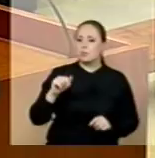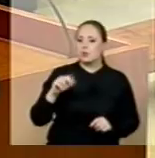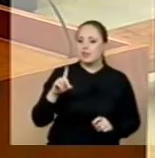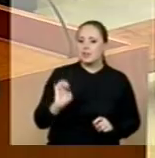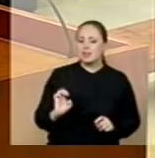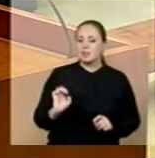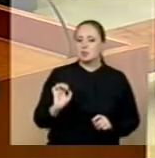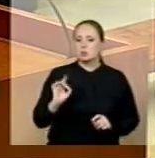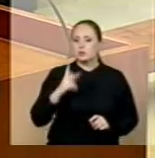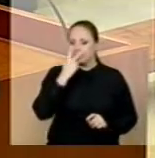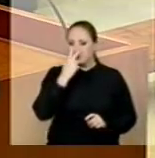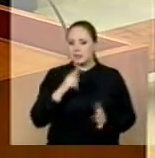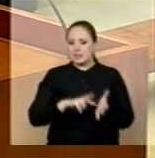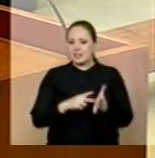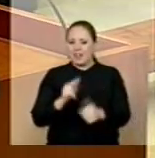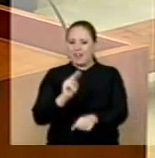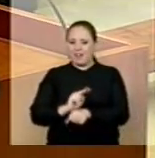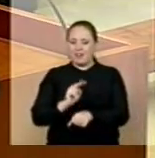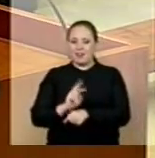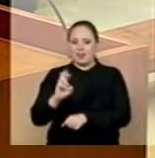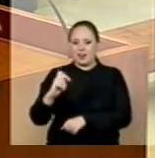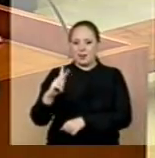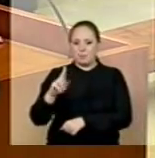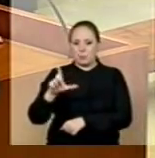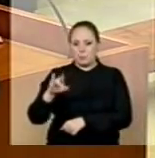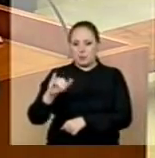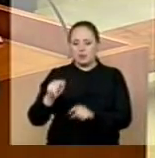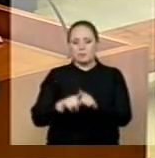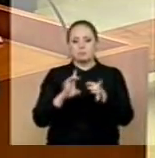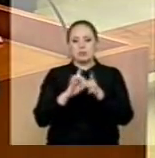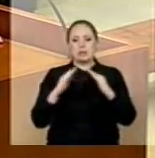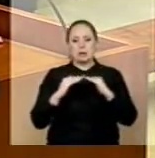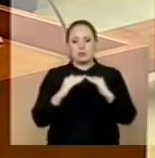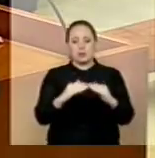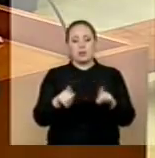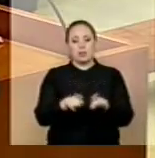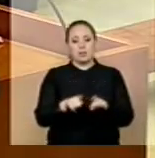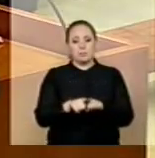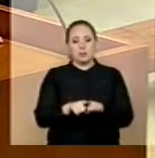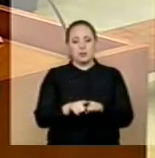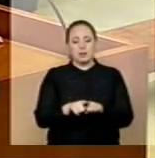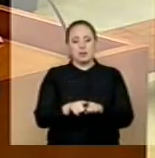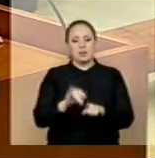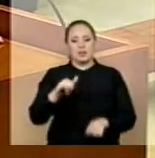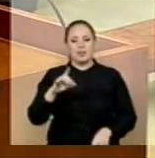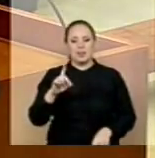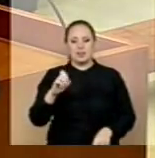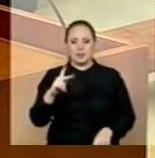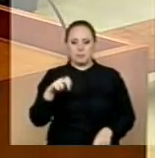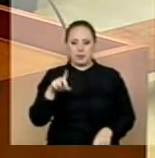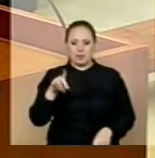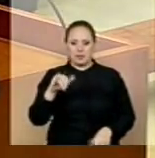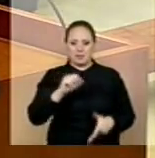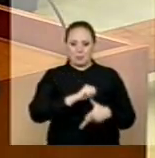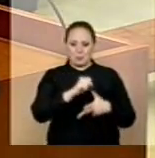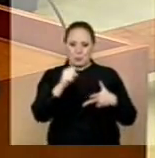a preservação da República, da democracia e da independência dos poderes da União, não